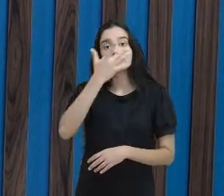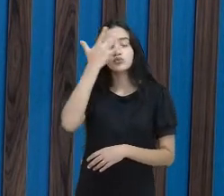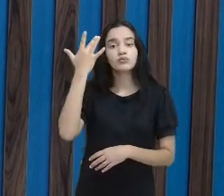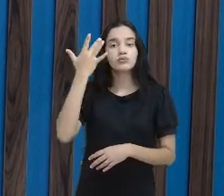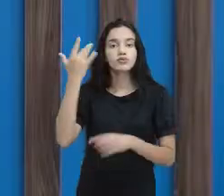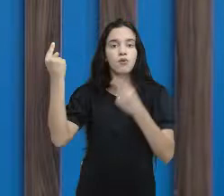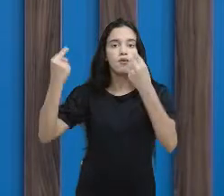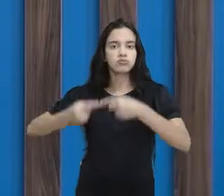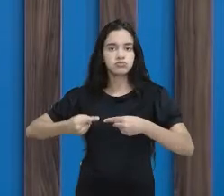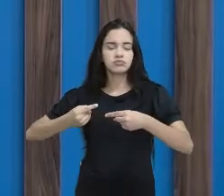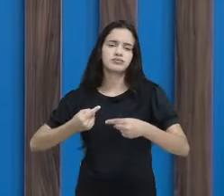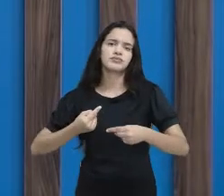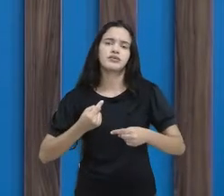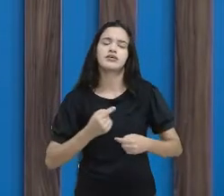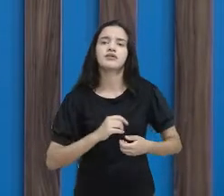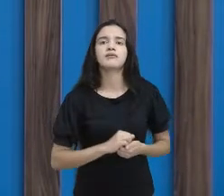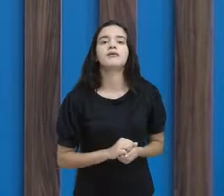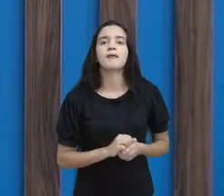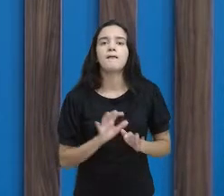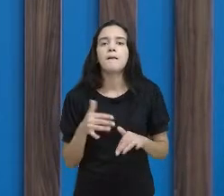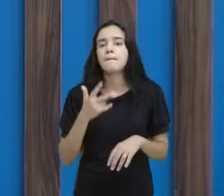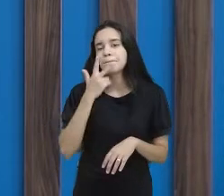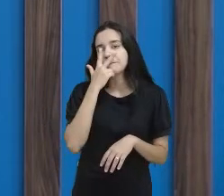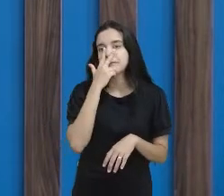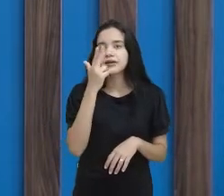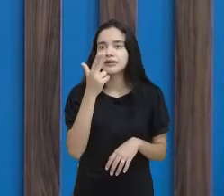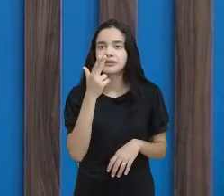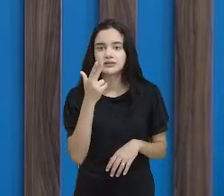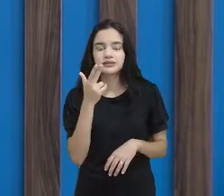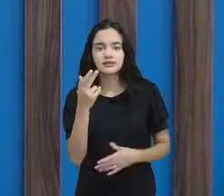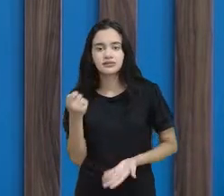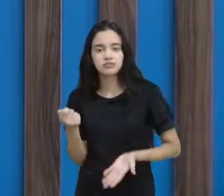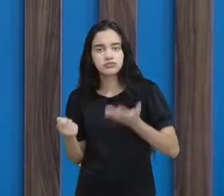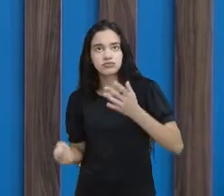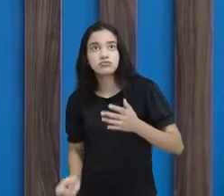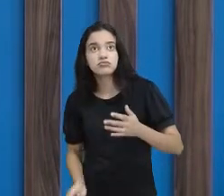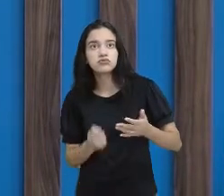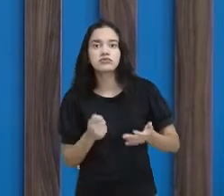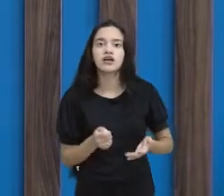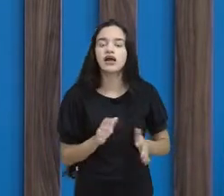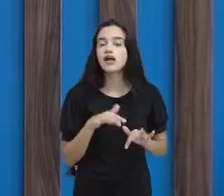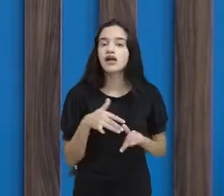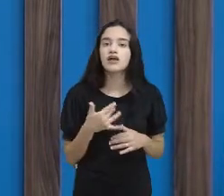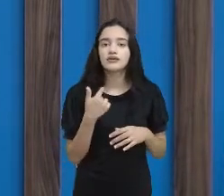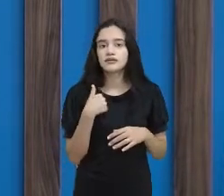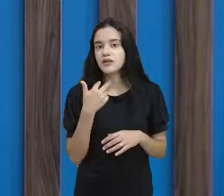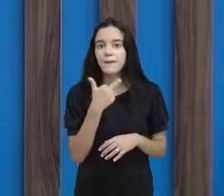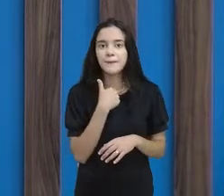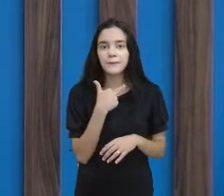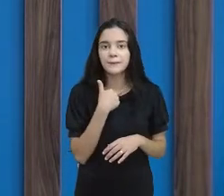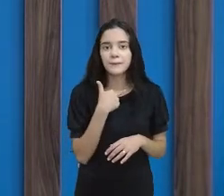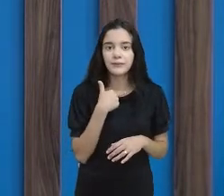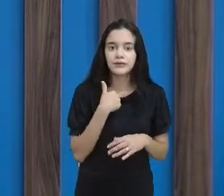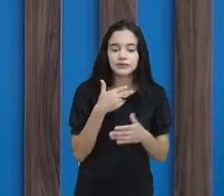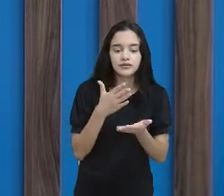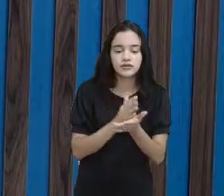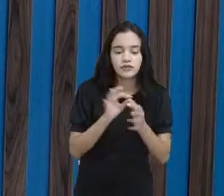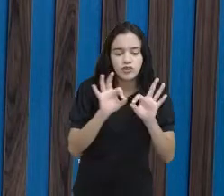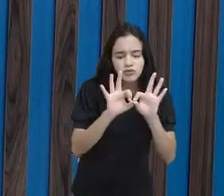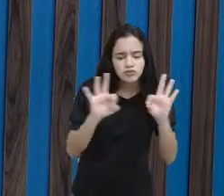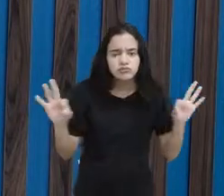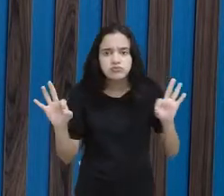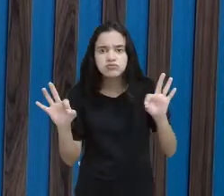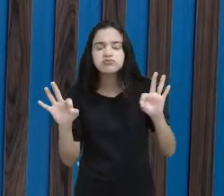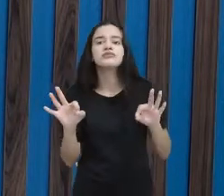tipo ping-pong, né? Que a gente vai jogar ping-pong também do mesmo jeito. Isso, diagonal, jogando, não pode ficar na mesma linha, né? Direto, né? Isso, o badminton